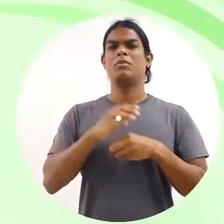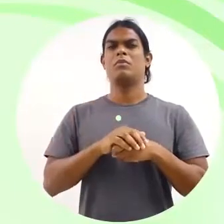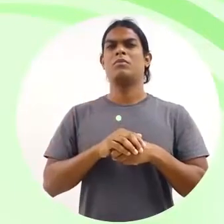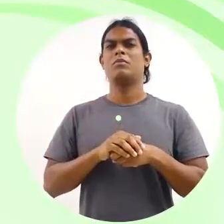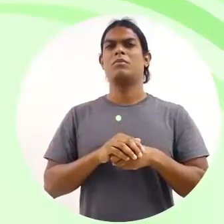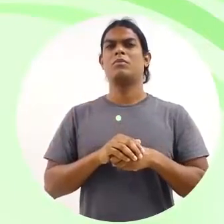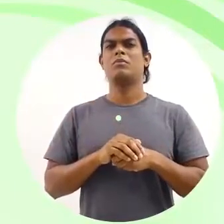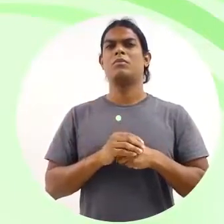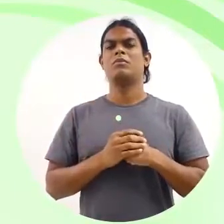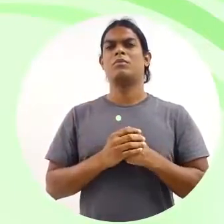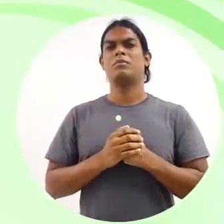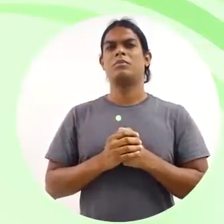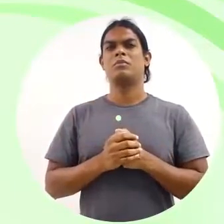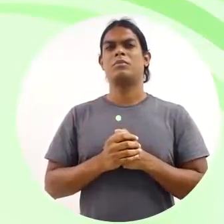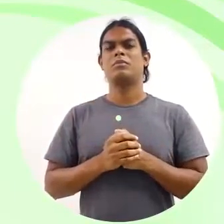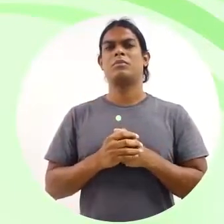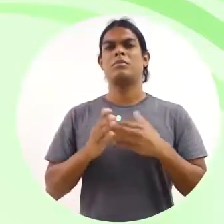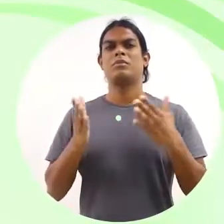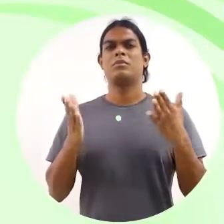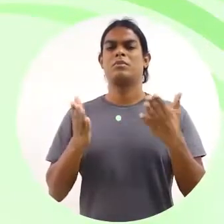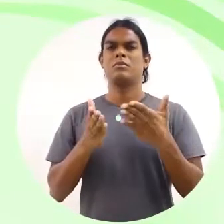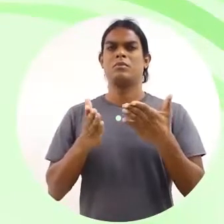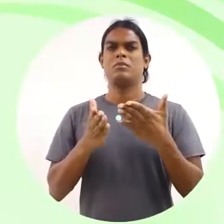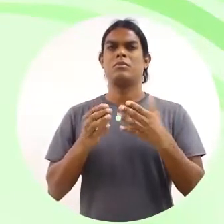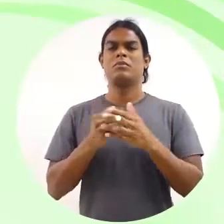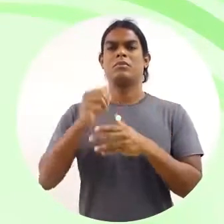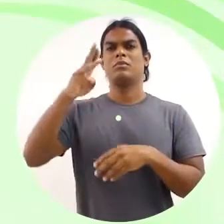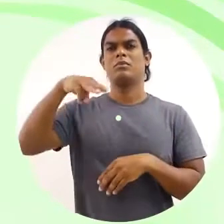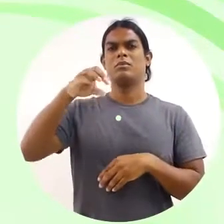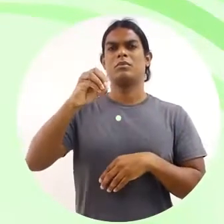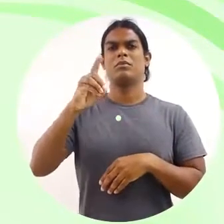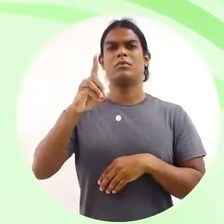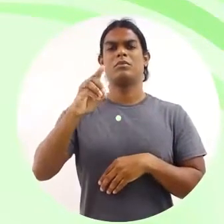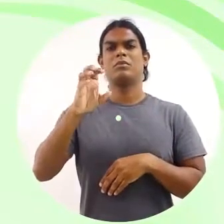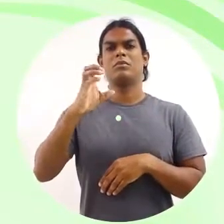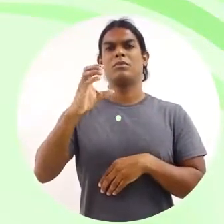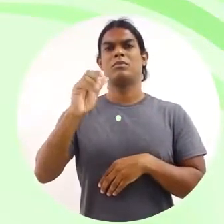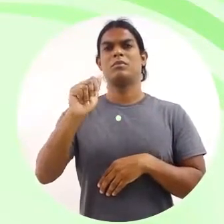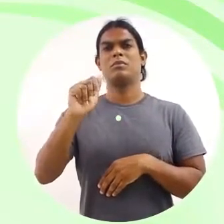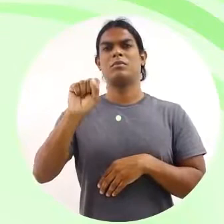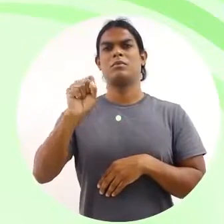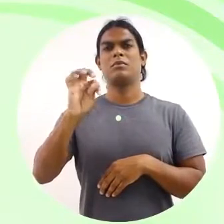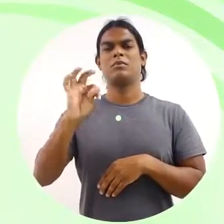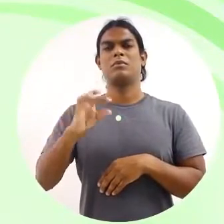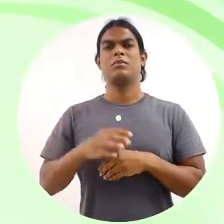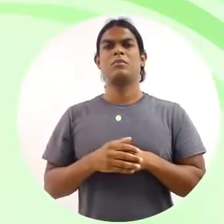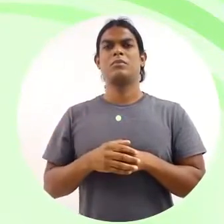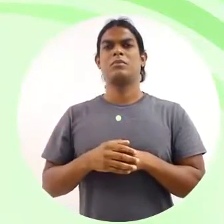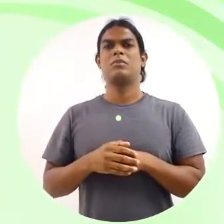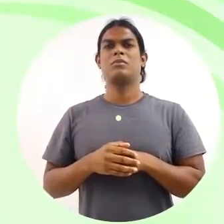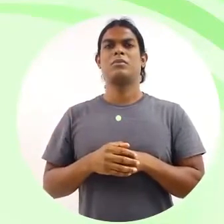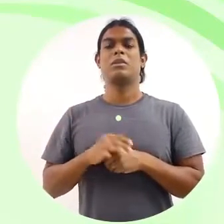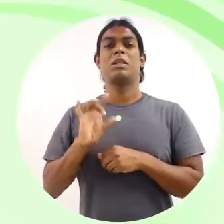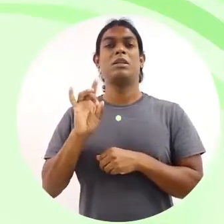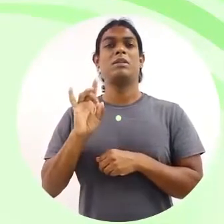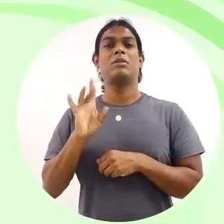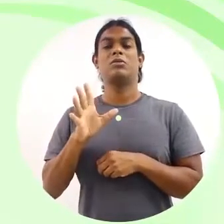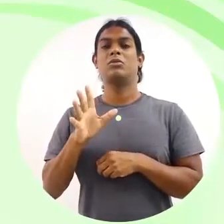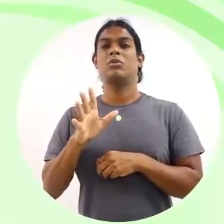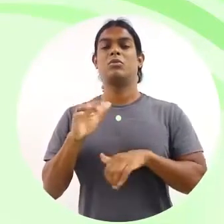compartilhamento. Vejamos agora sobre o Mobcast. O Mobcast nada mais é que uma